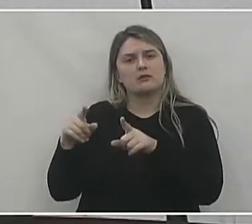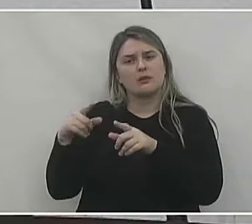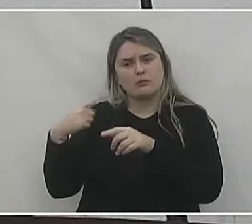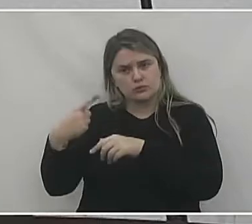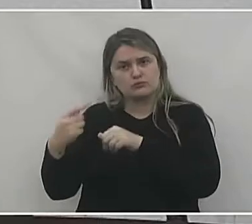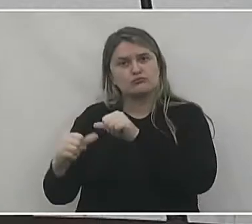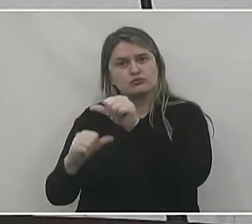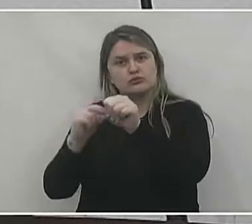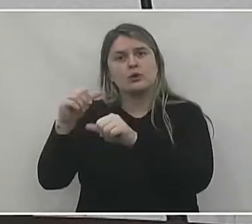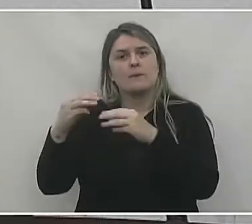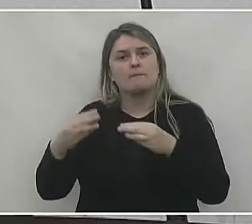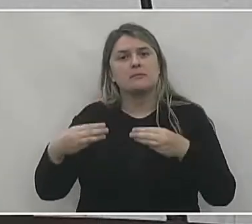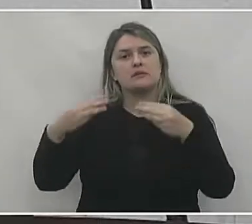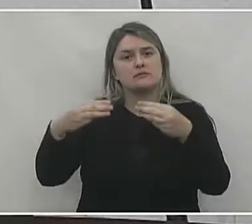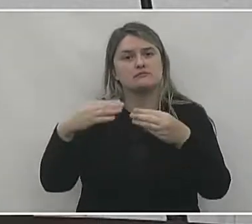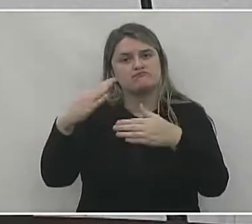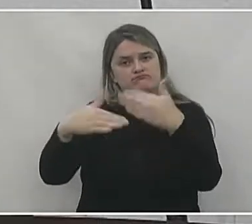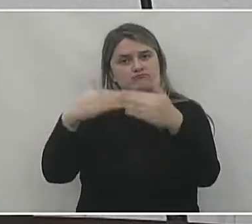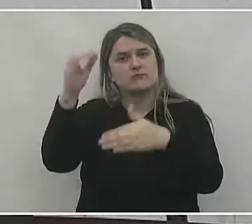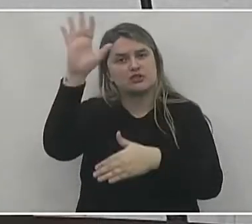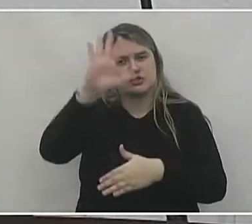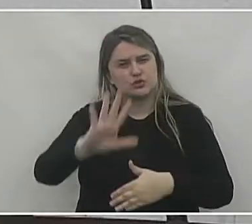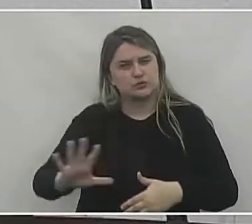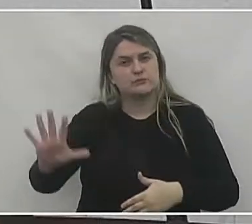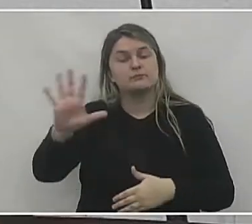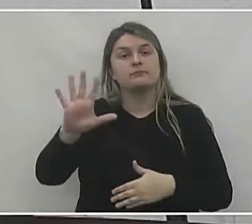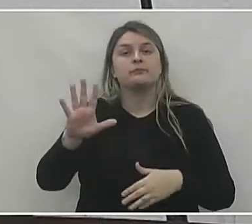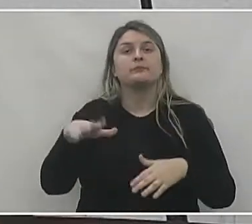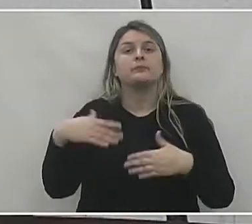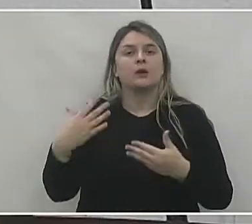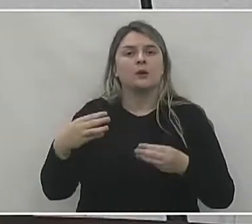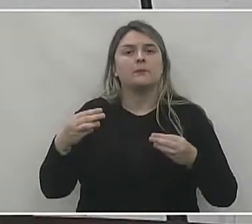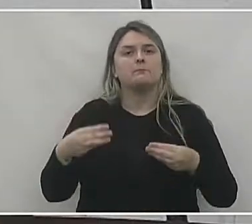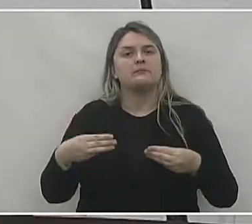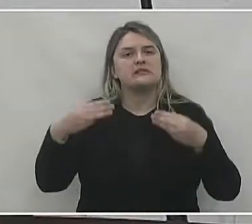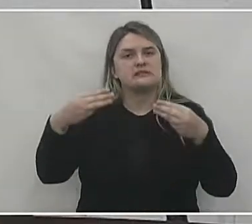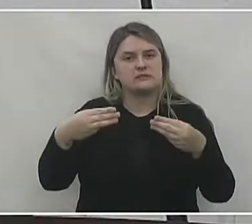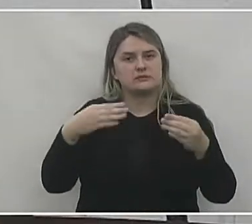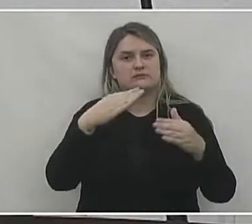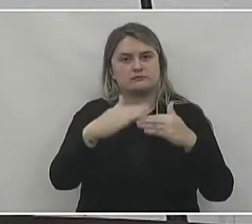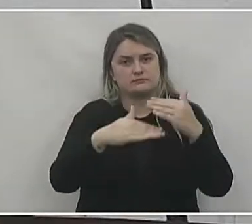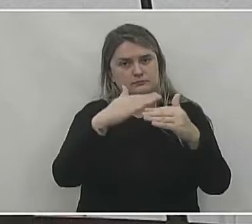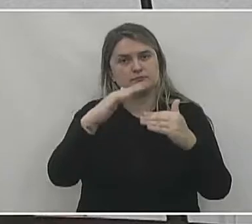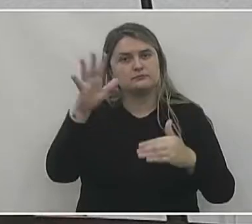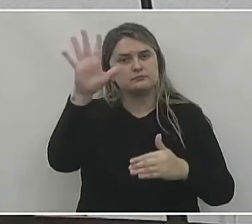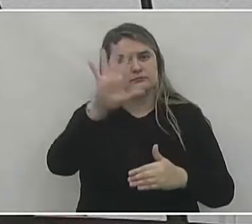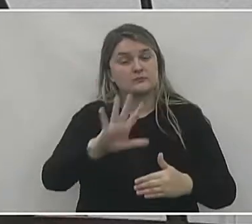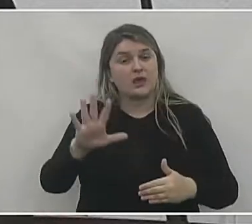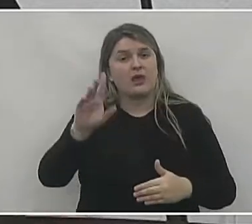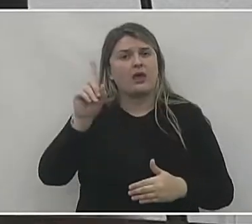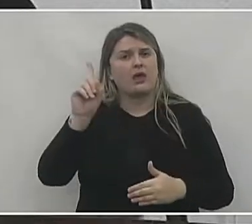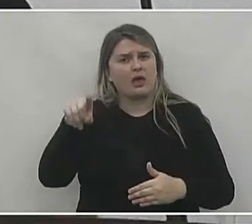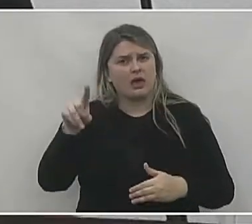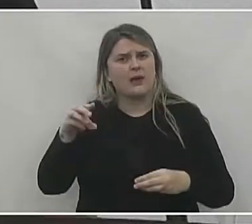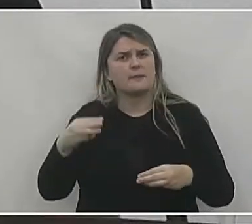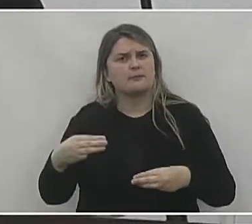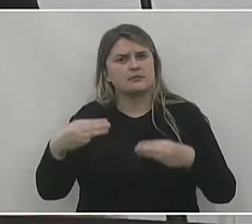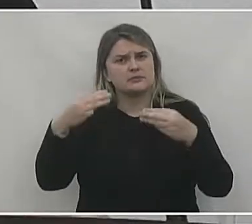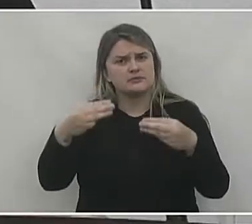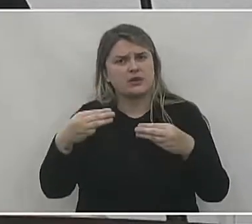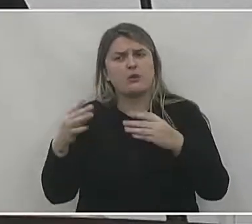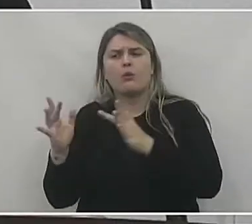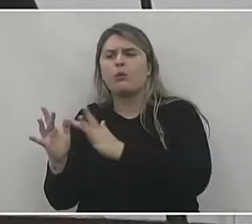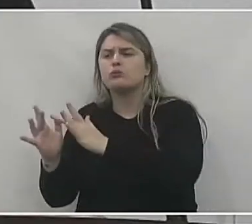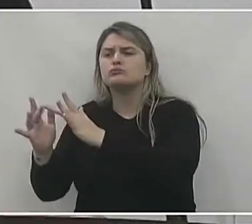ministro do Desenvolvimento Regional. E o Ministério do Desenvolvimento Regional é o ministério que atende